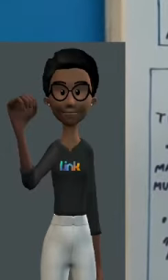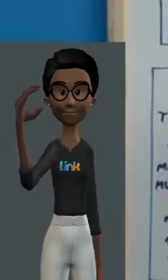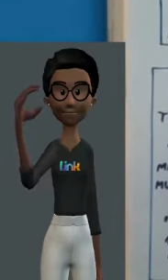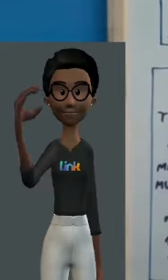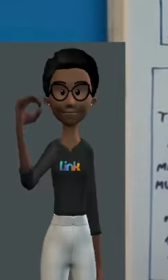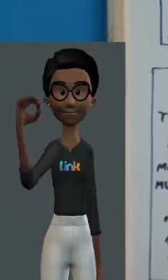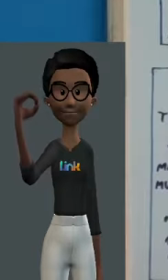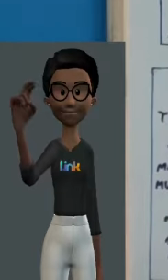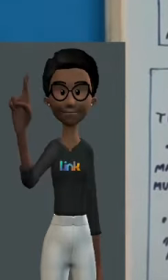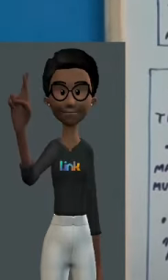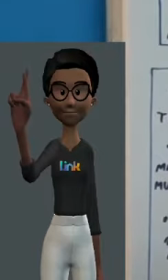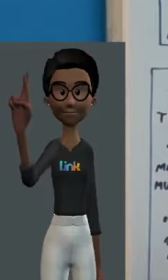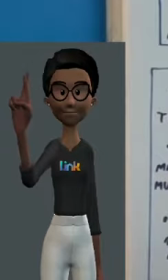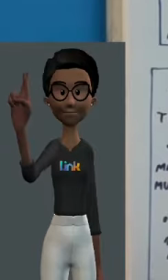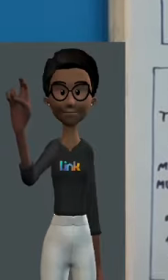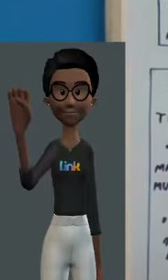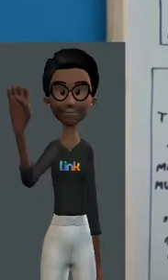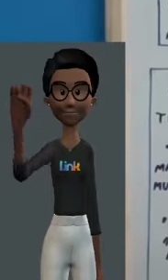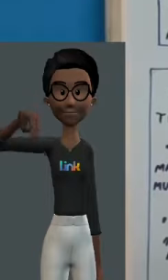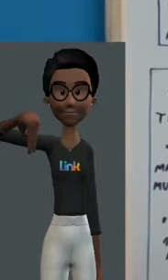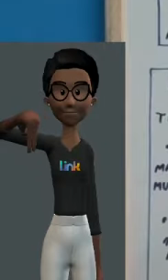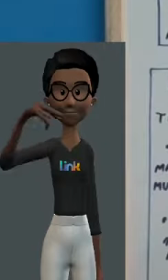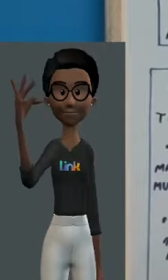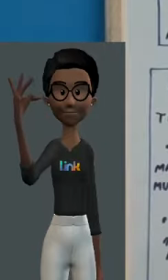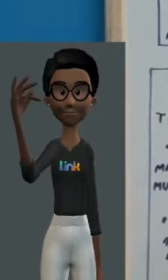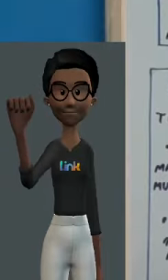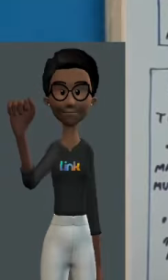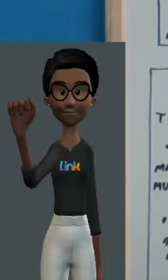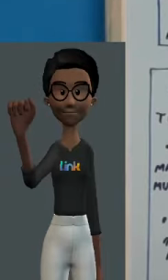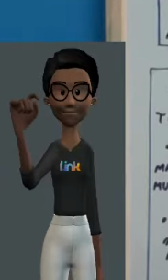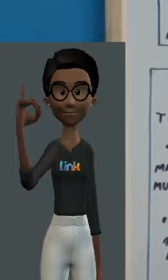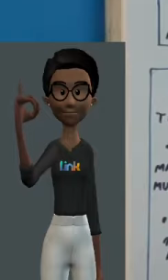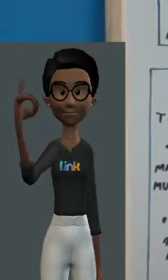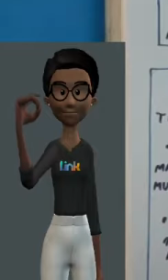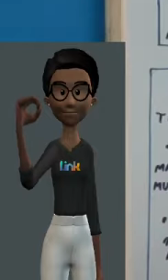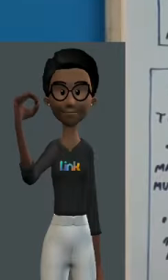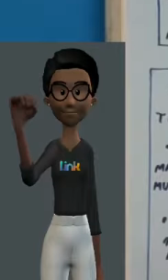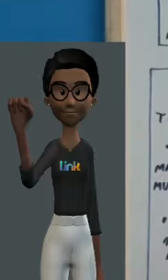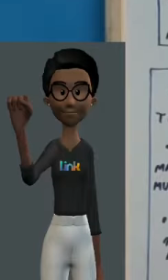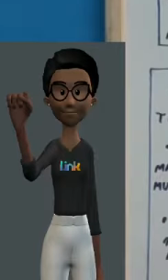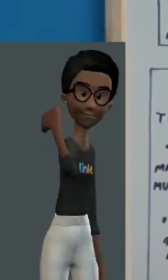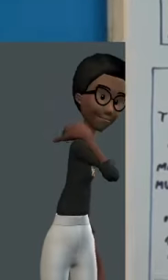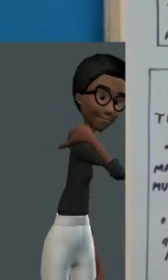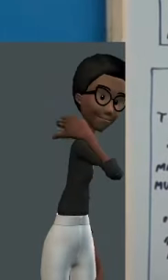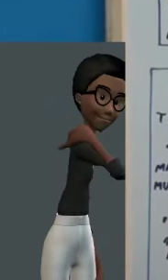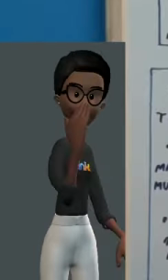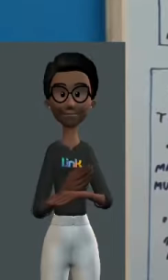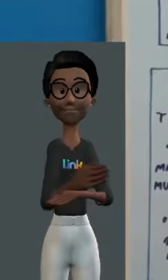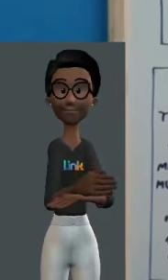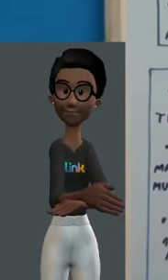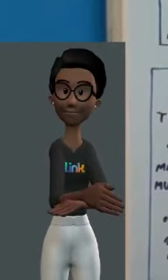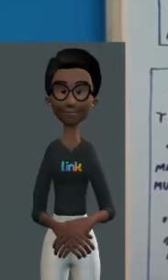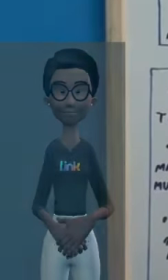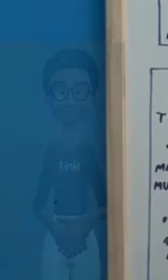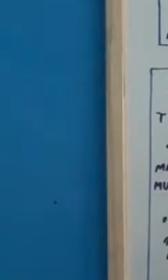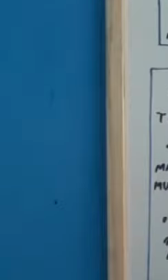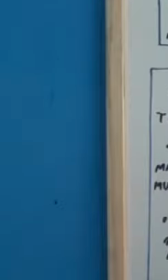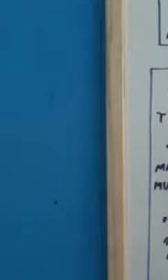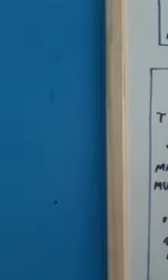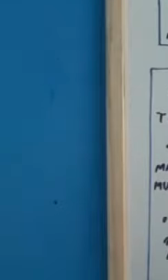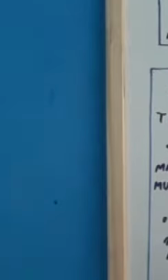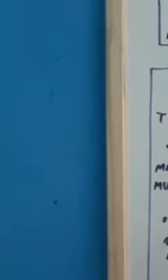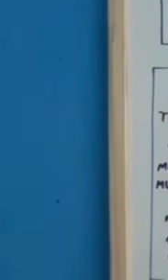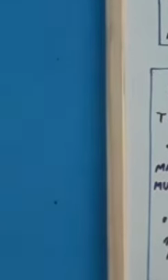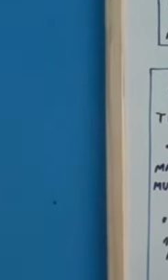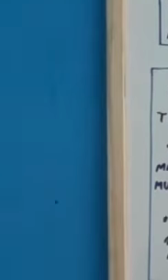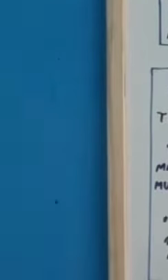pode conhecer a verdade quando deixa sua própria caverna, quando deixa a ignorância e observa os conceitos puros